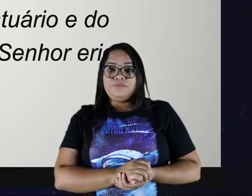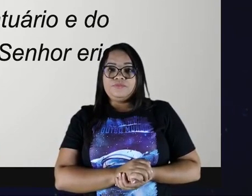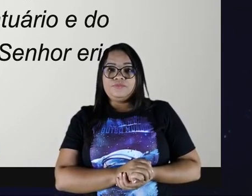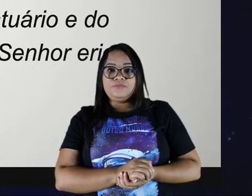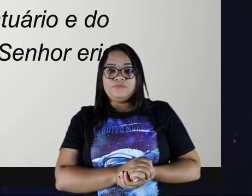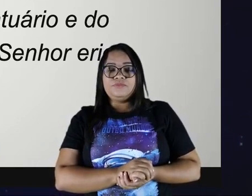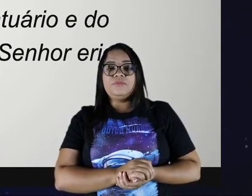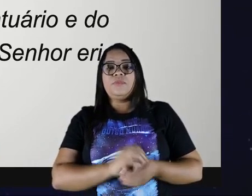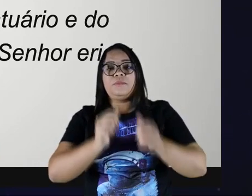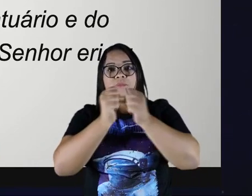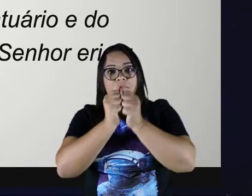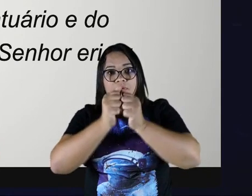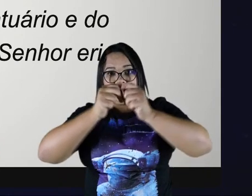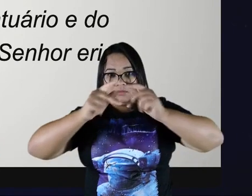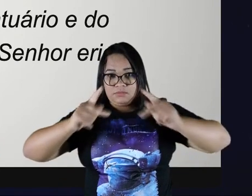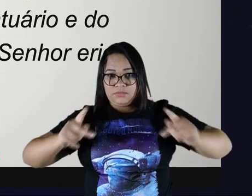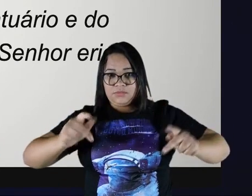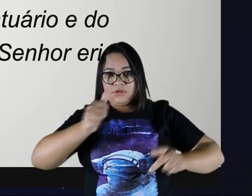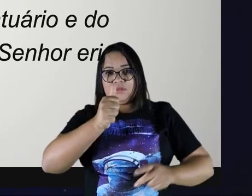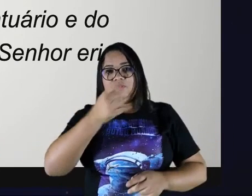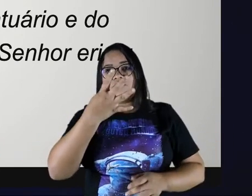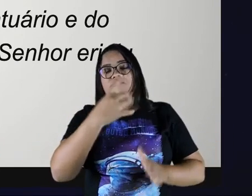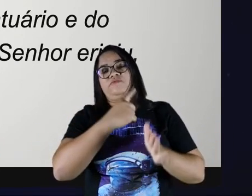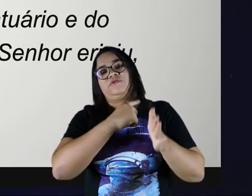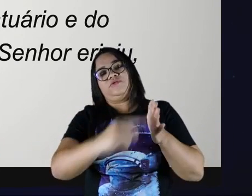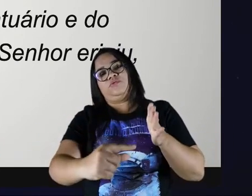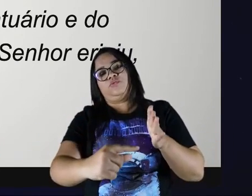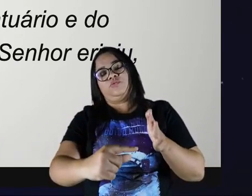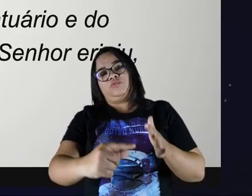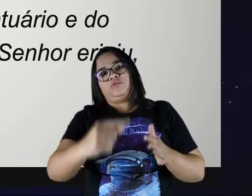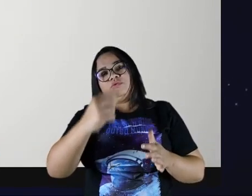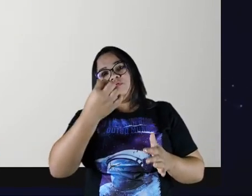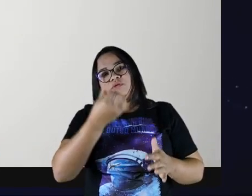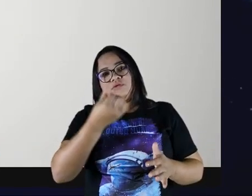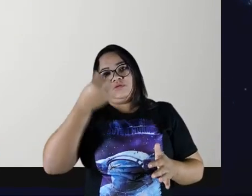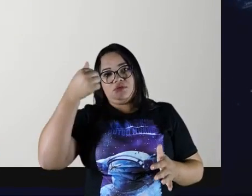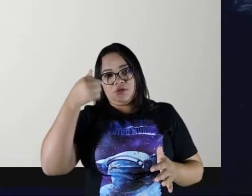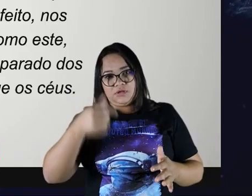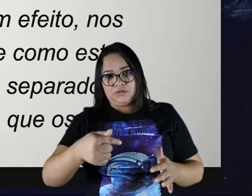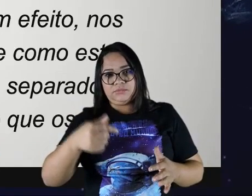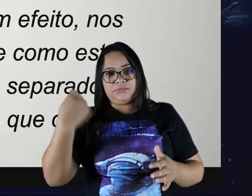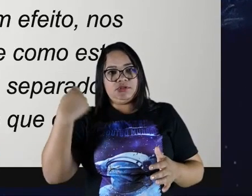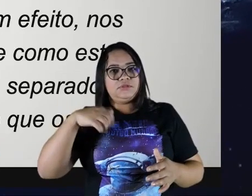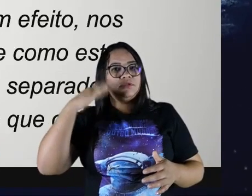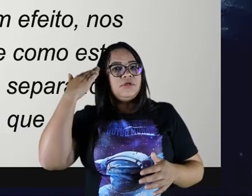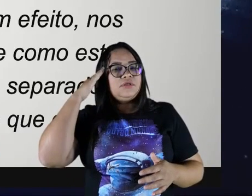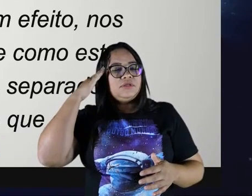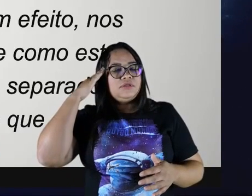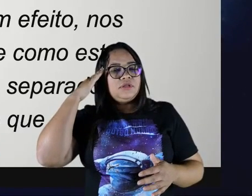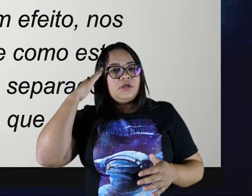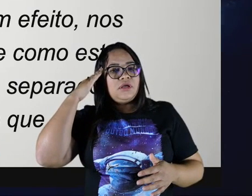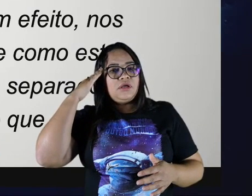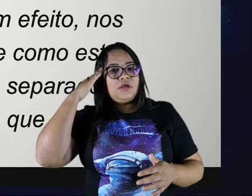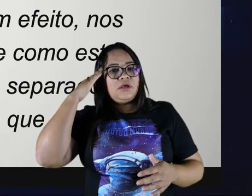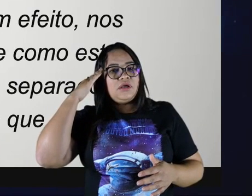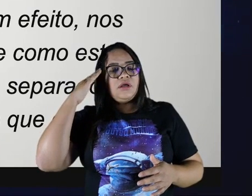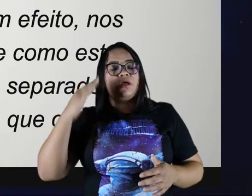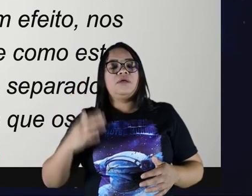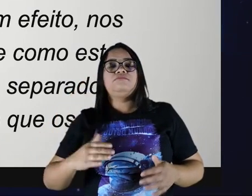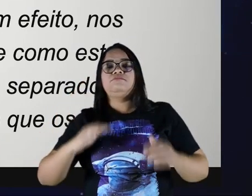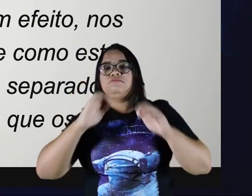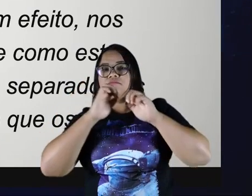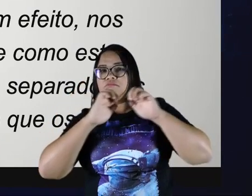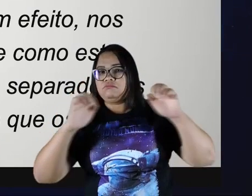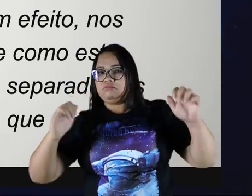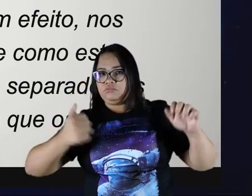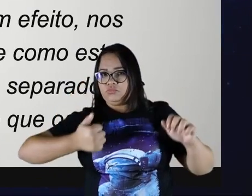disso, Apocalipse 14, 6 e 7, porque aqui nós temos que entender a mensagem do primeiro anjo,